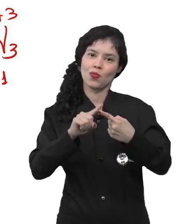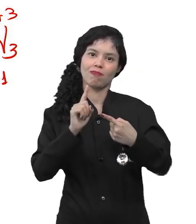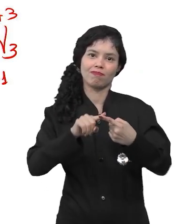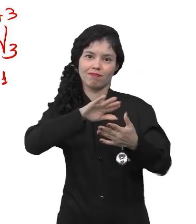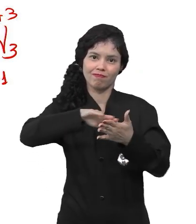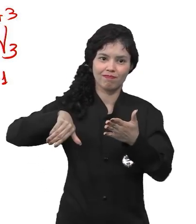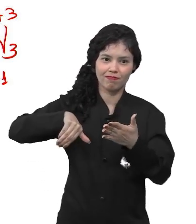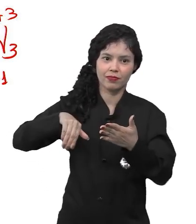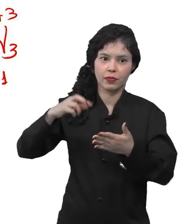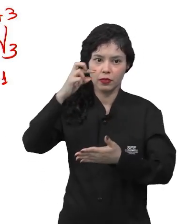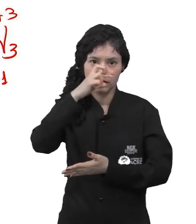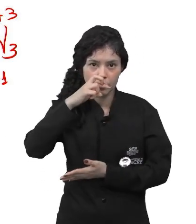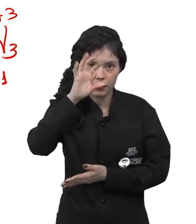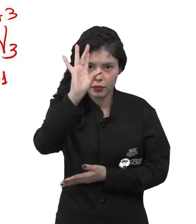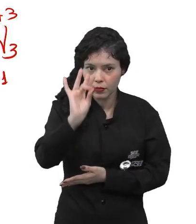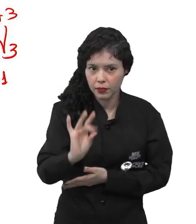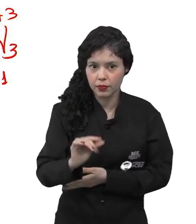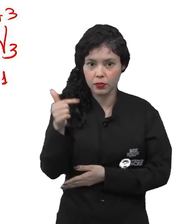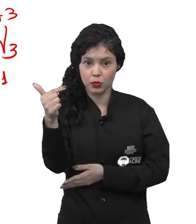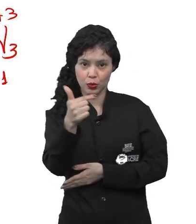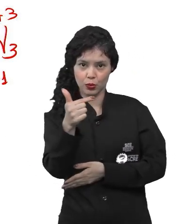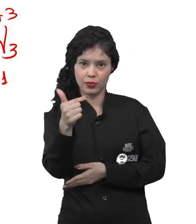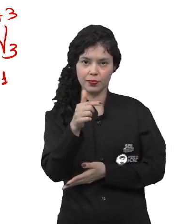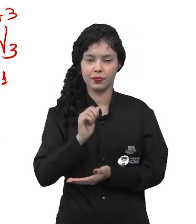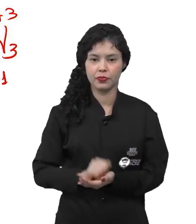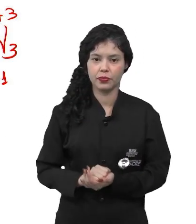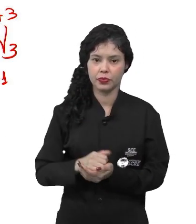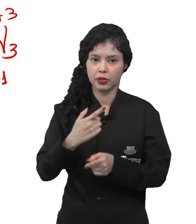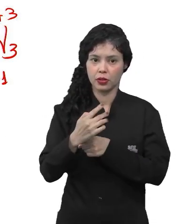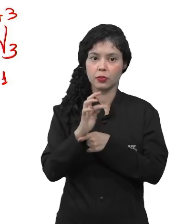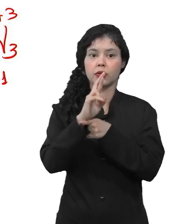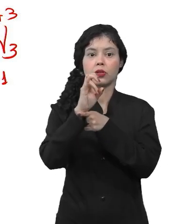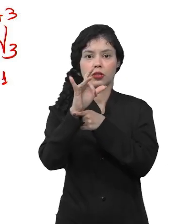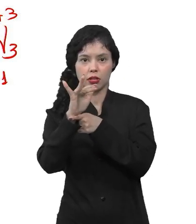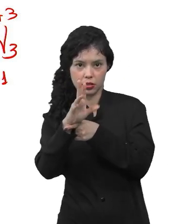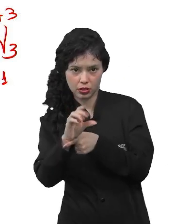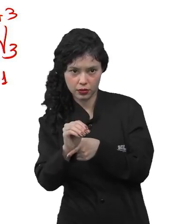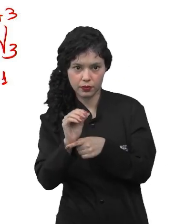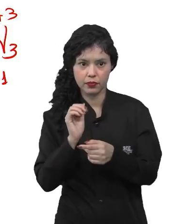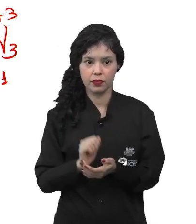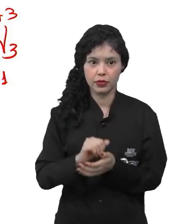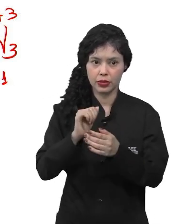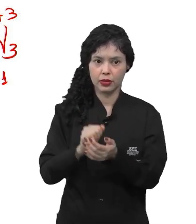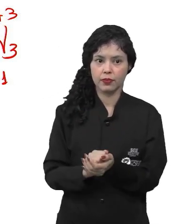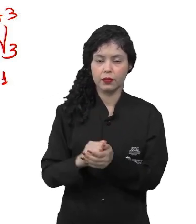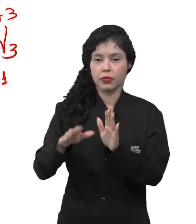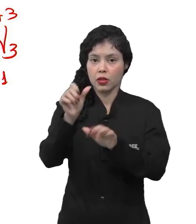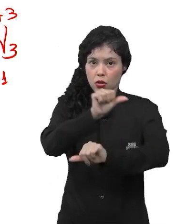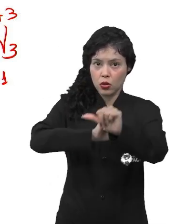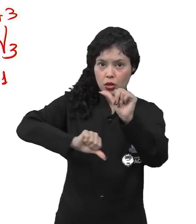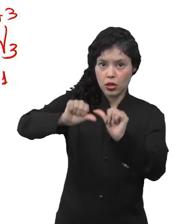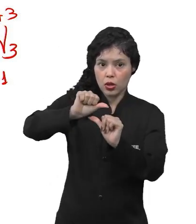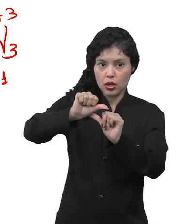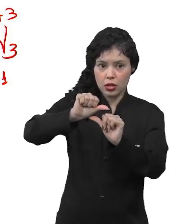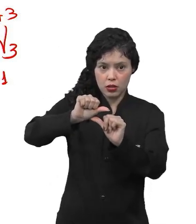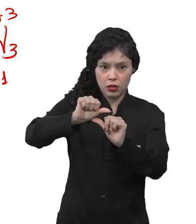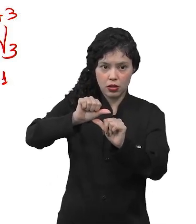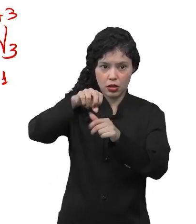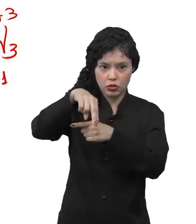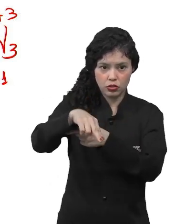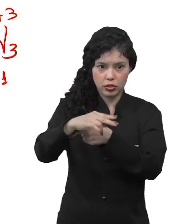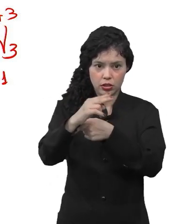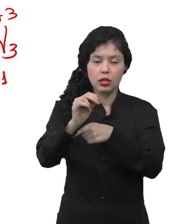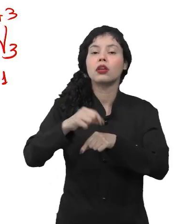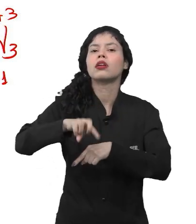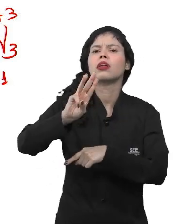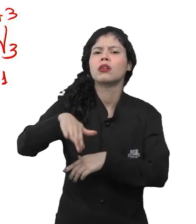Eu vou analisar aqui a etapa 2. Procariontes desnitrificantes convertem nitratos.